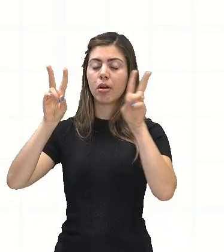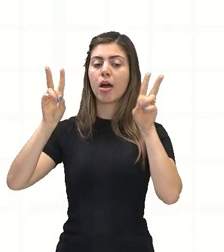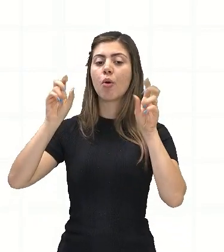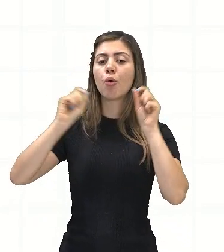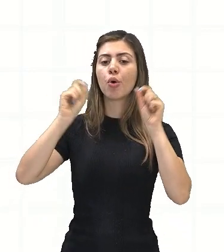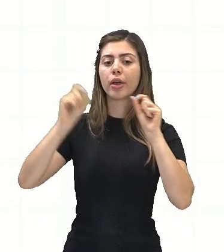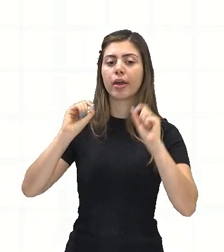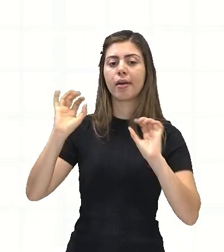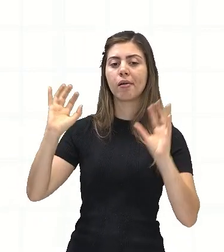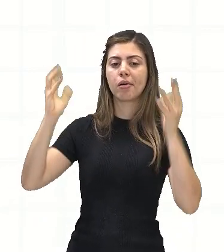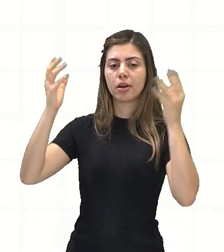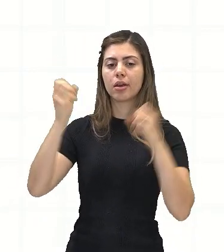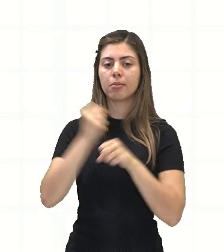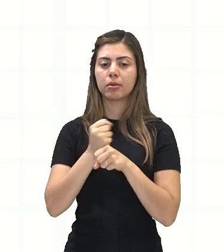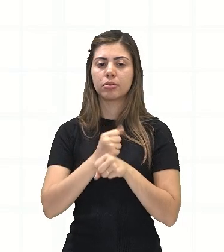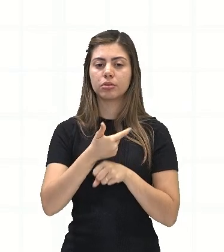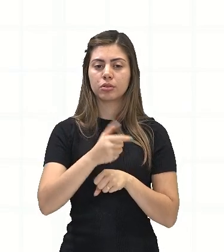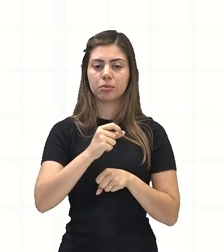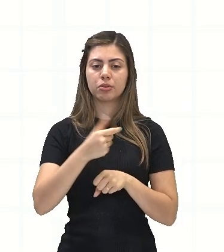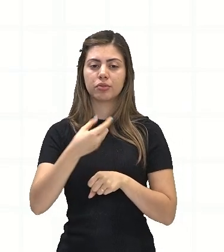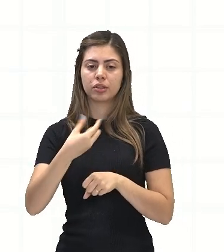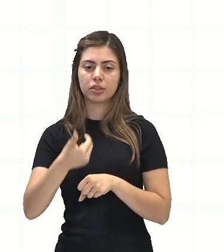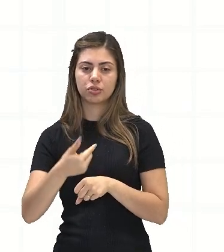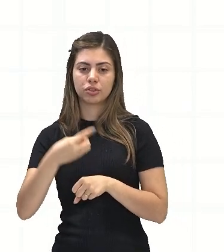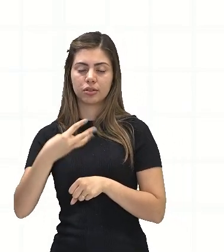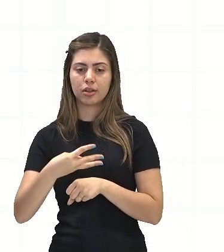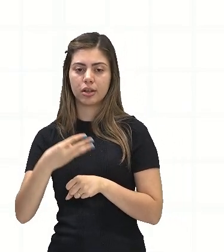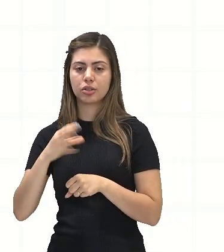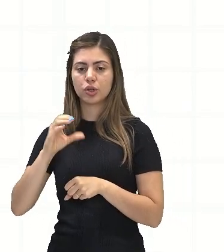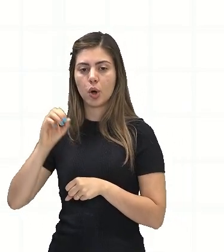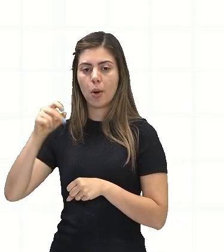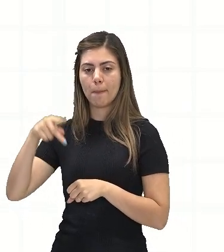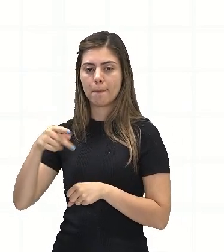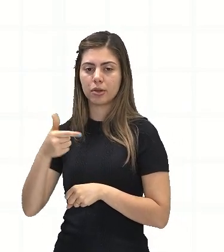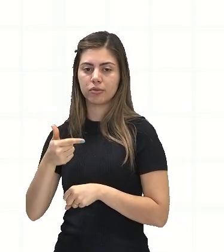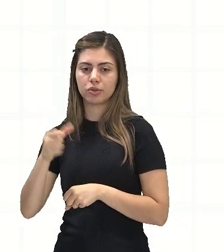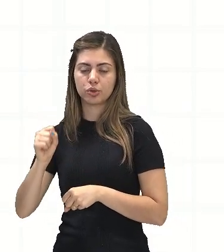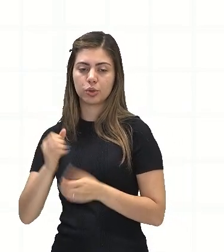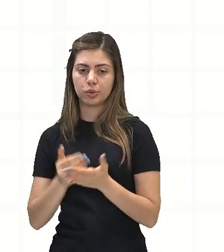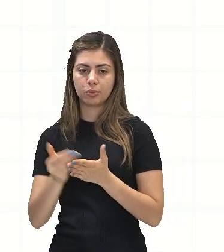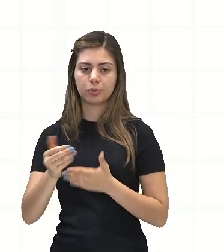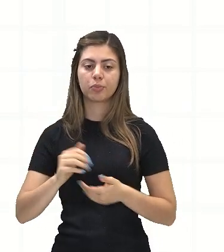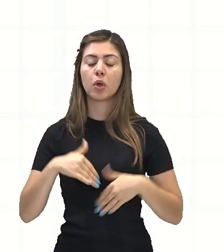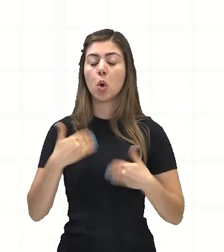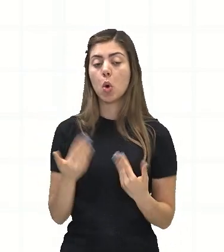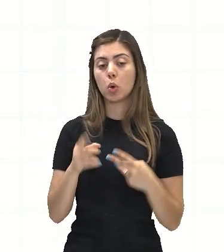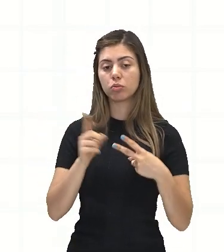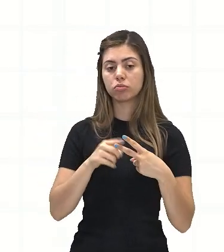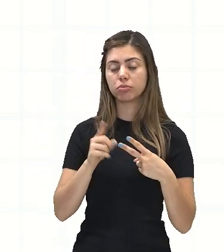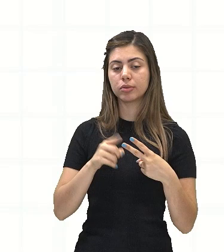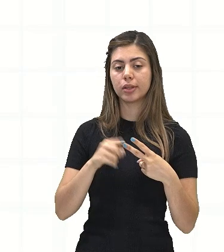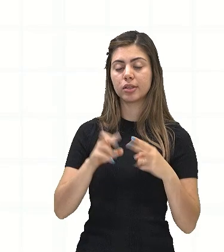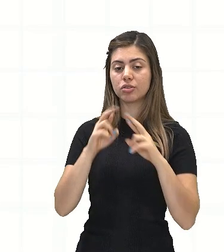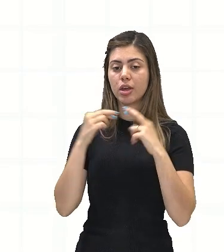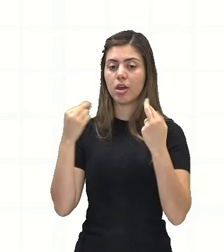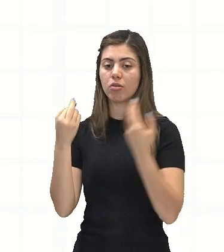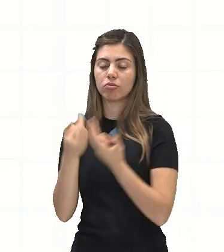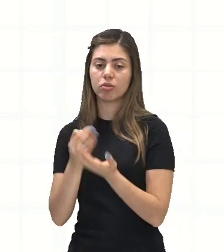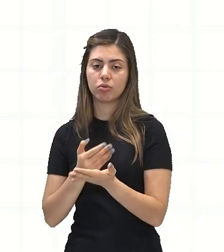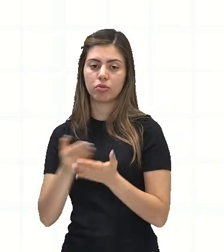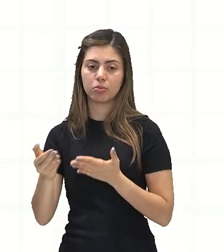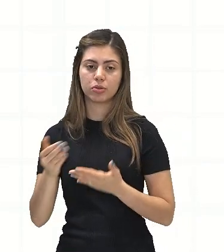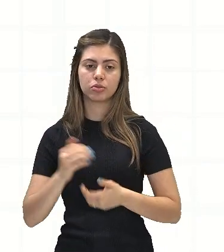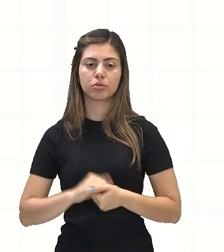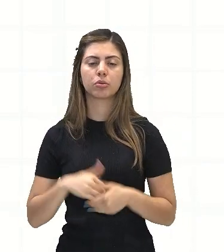2023, COP28 começou, ou Conferência começou? Qual que é mais